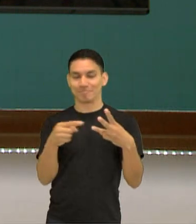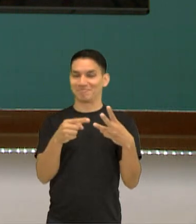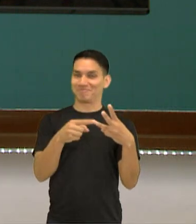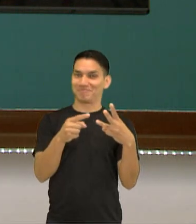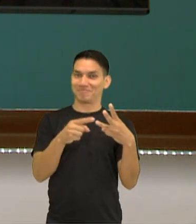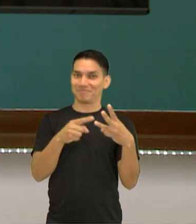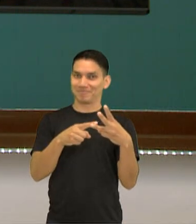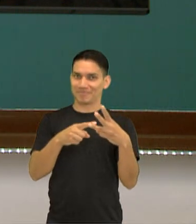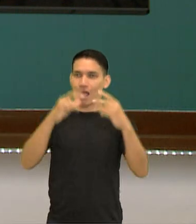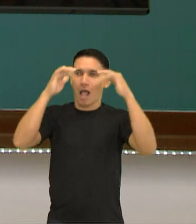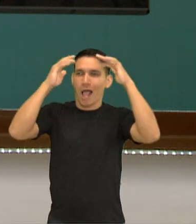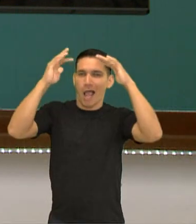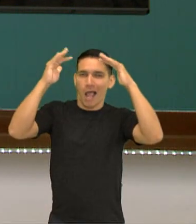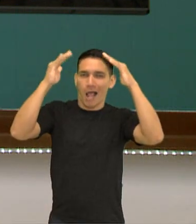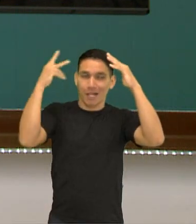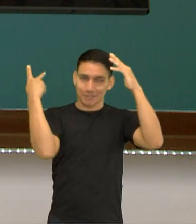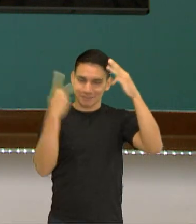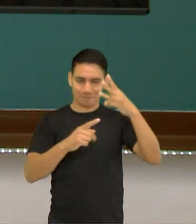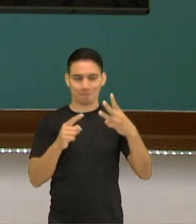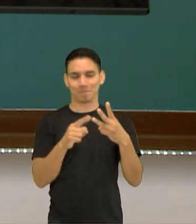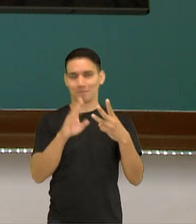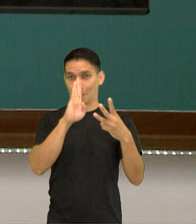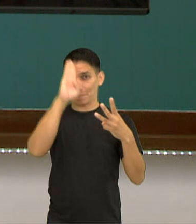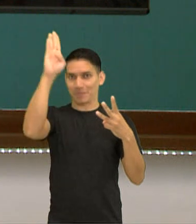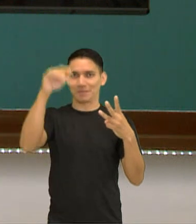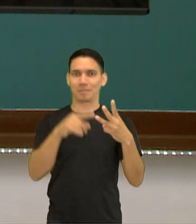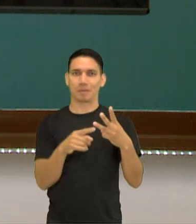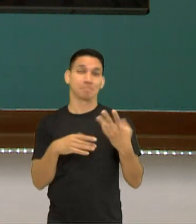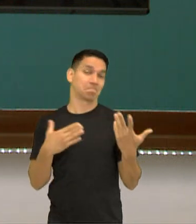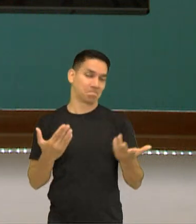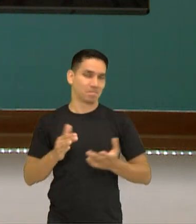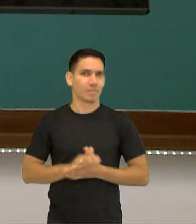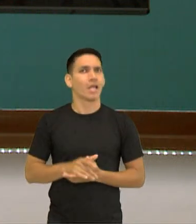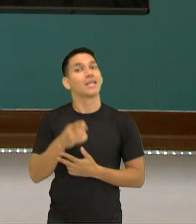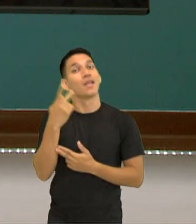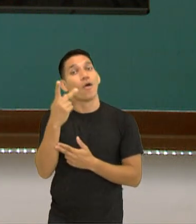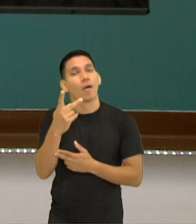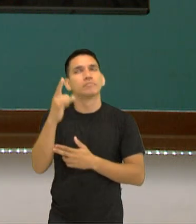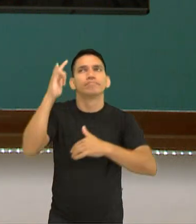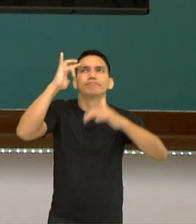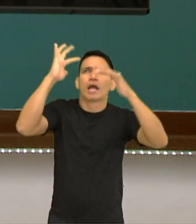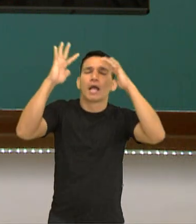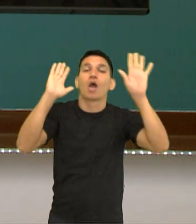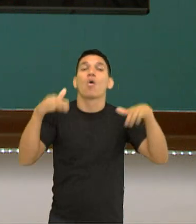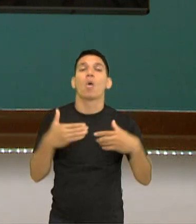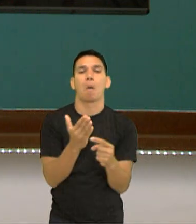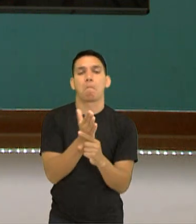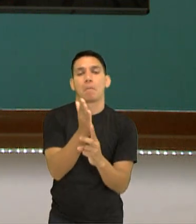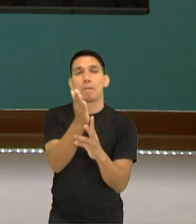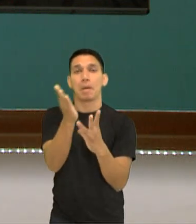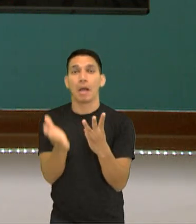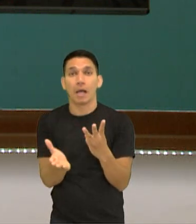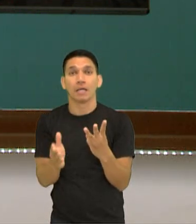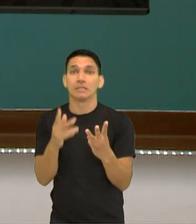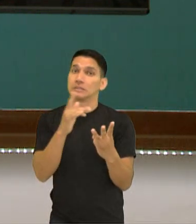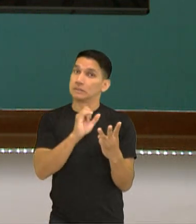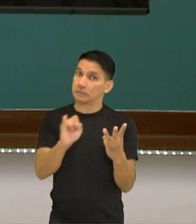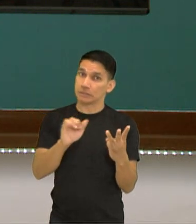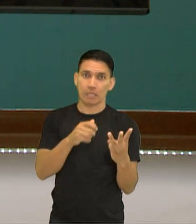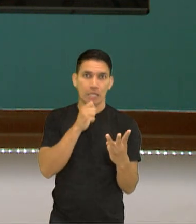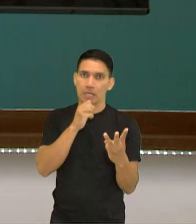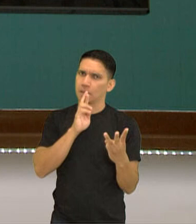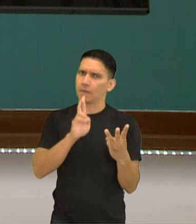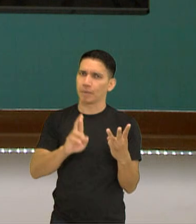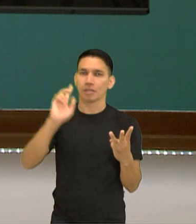racional, então sua alma que se destaca é a alma racional, tá? Então pensem sobre essa tripartição aí, quem não respondeu,